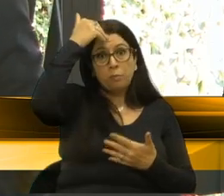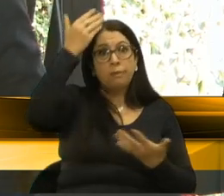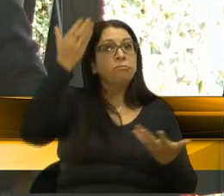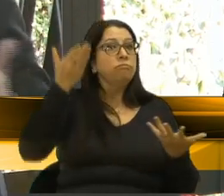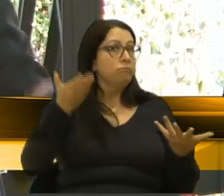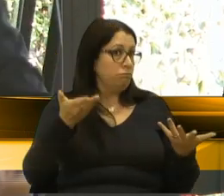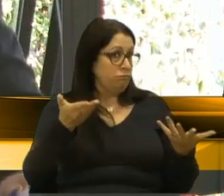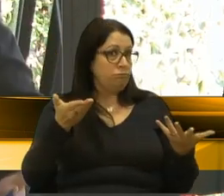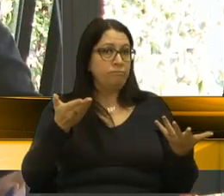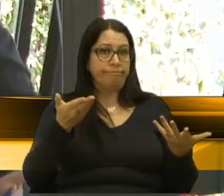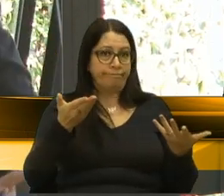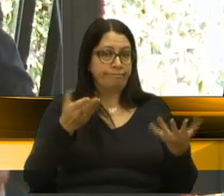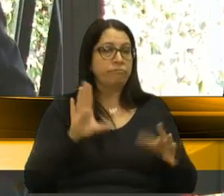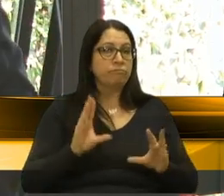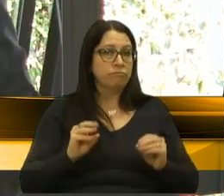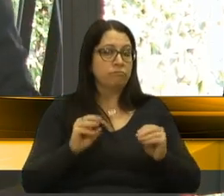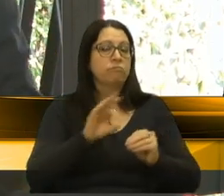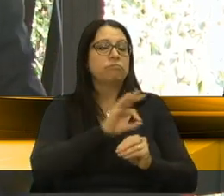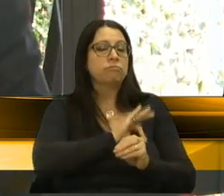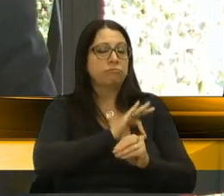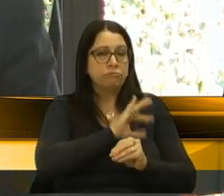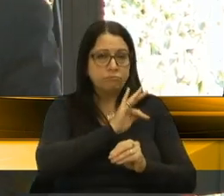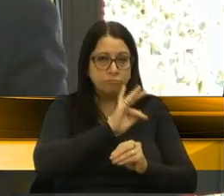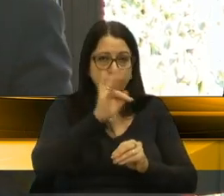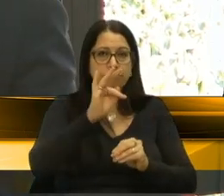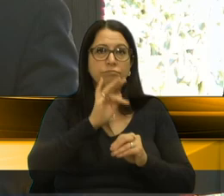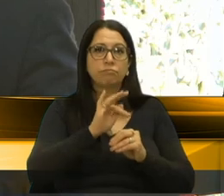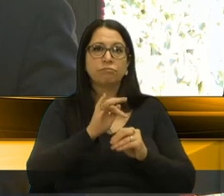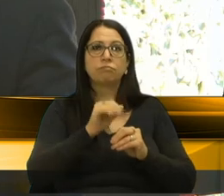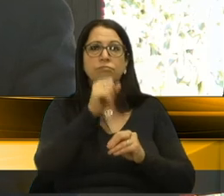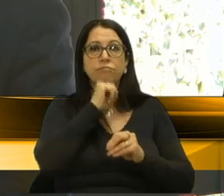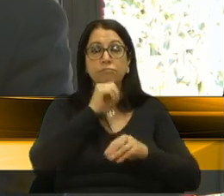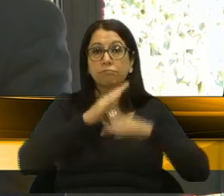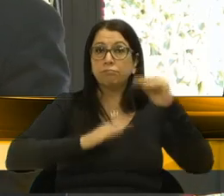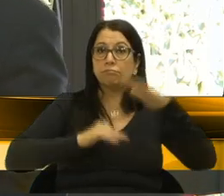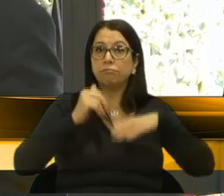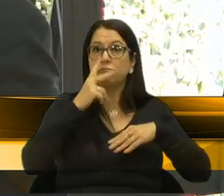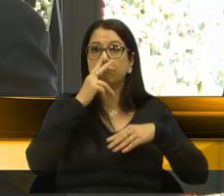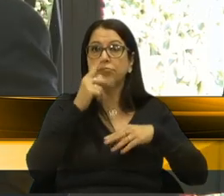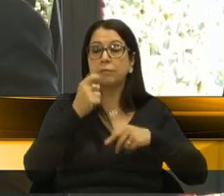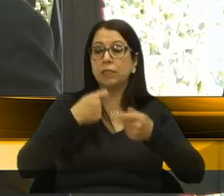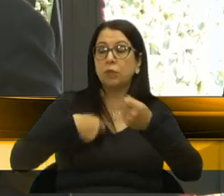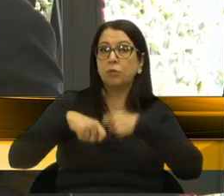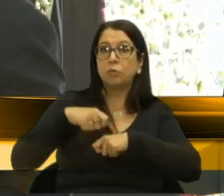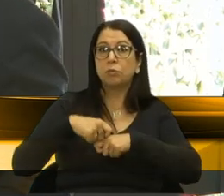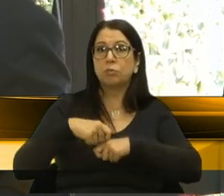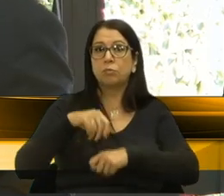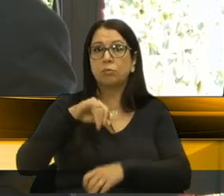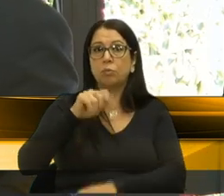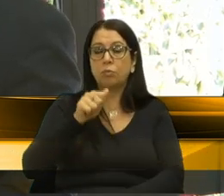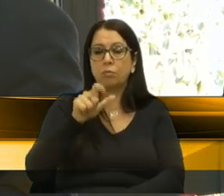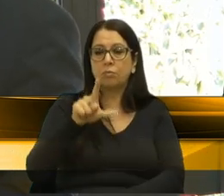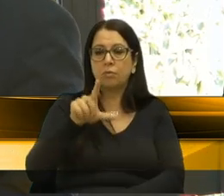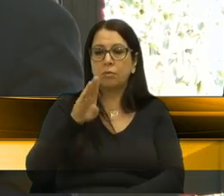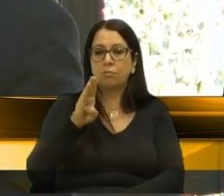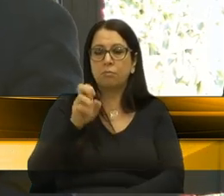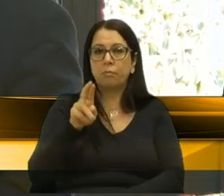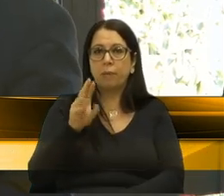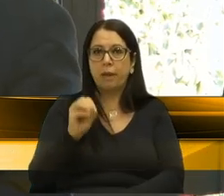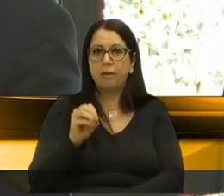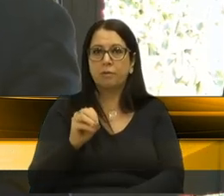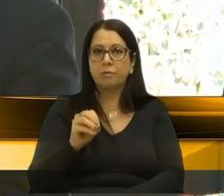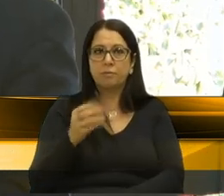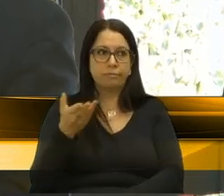né? Interferência na Polícia Federal, agora as velhas práticas, como, por exemplo, já está negociando com o Roberto Jefferson. Vereadora